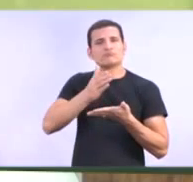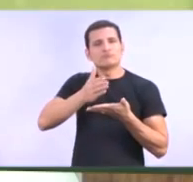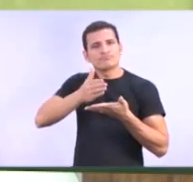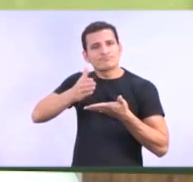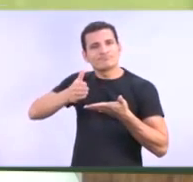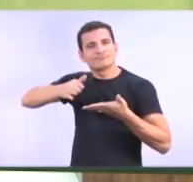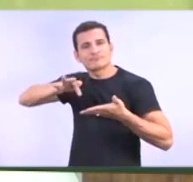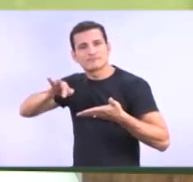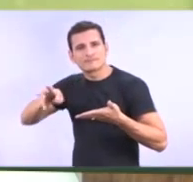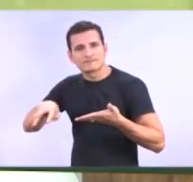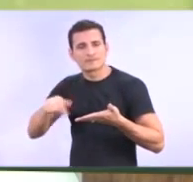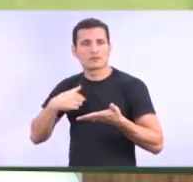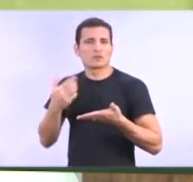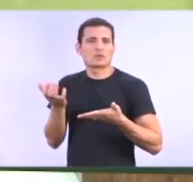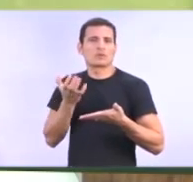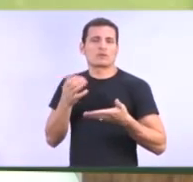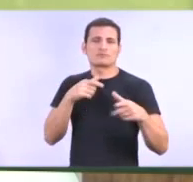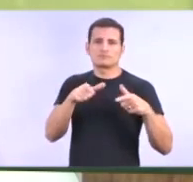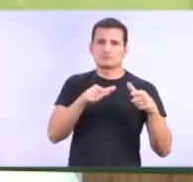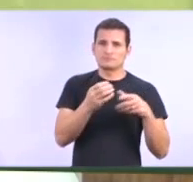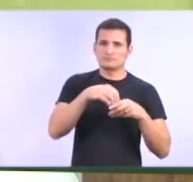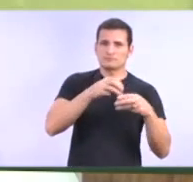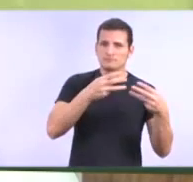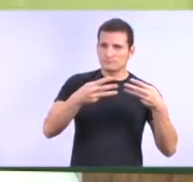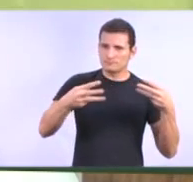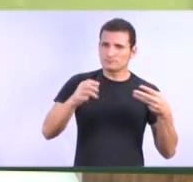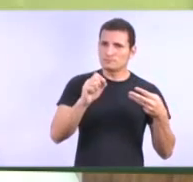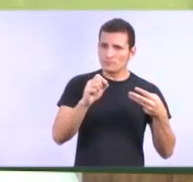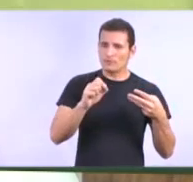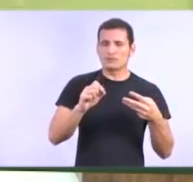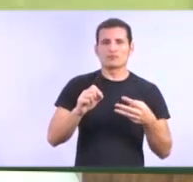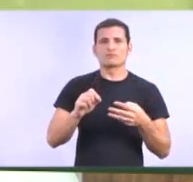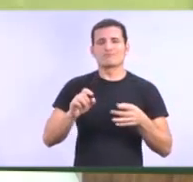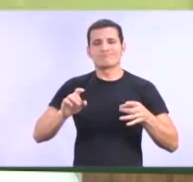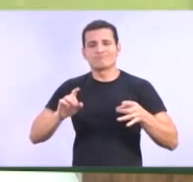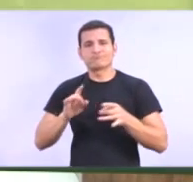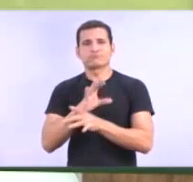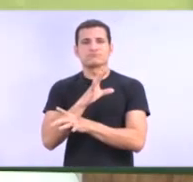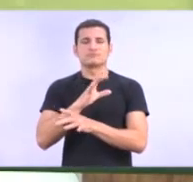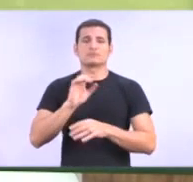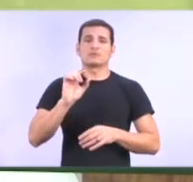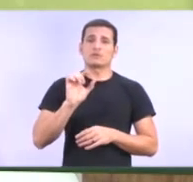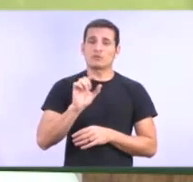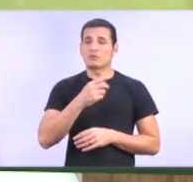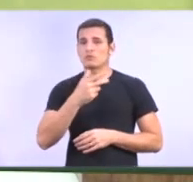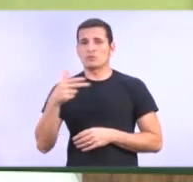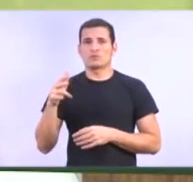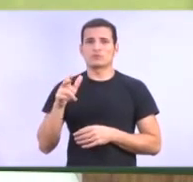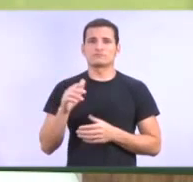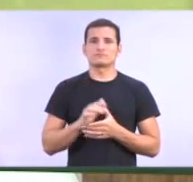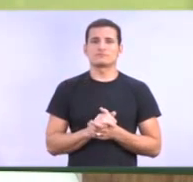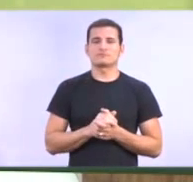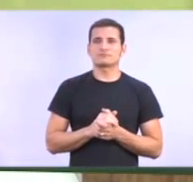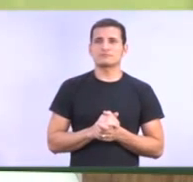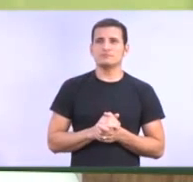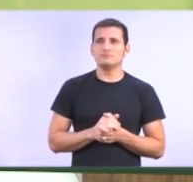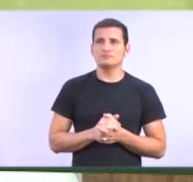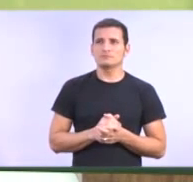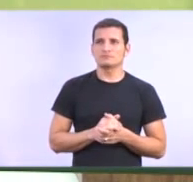seja, dentro da rede, ele seja executado. Então, uma outra coisa, você vai, por exemplo, no caso,